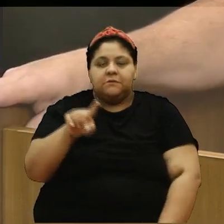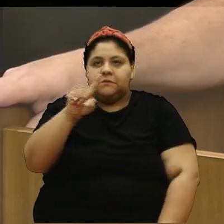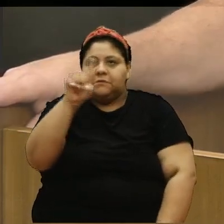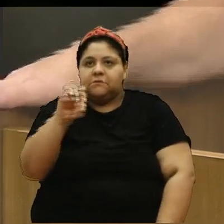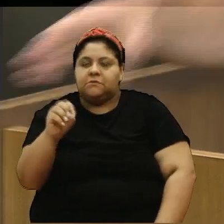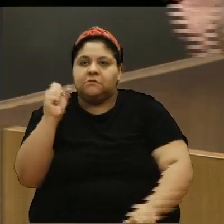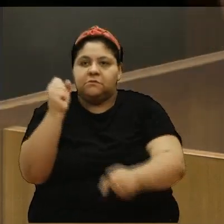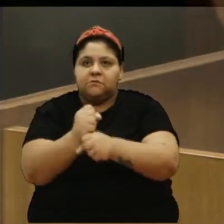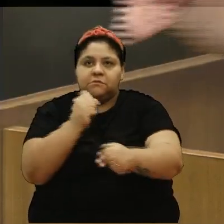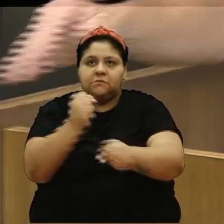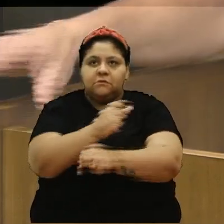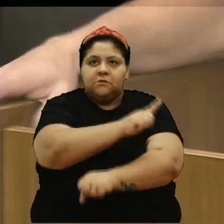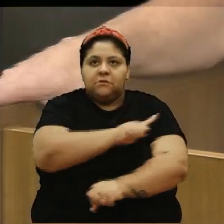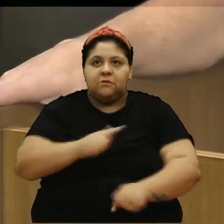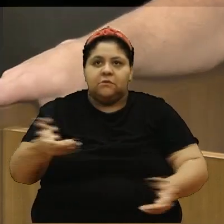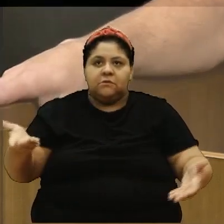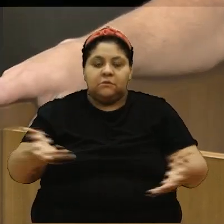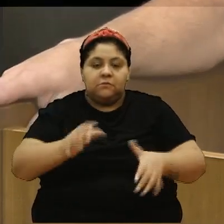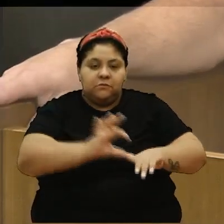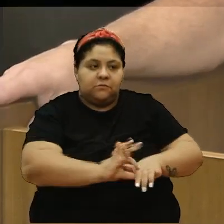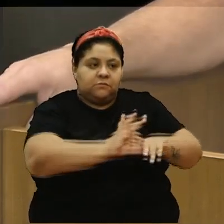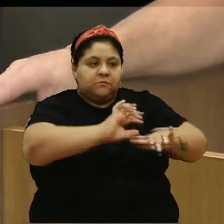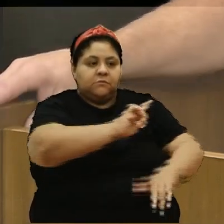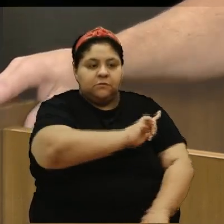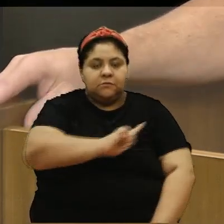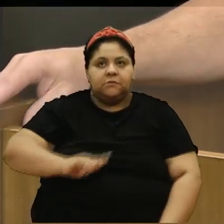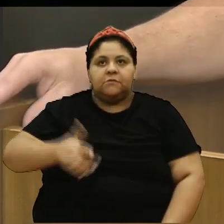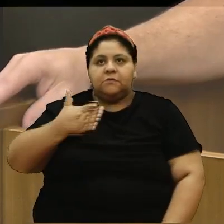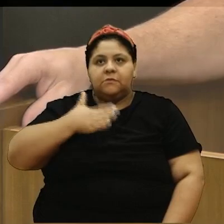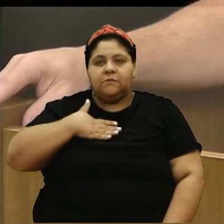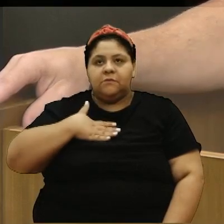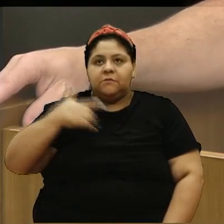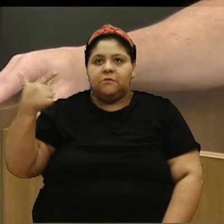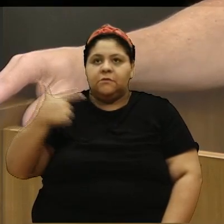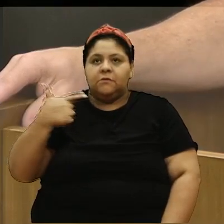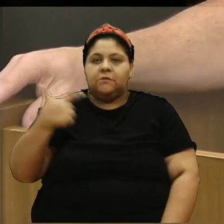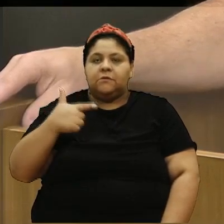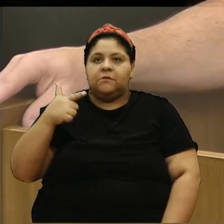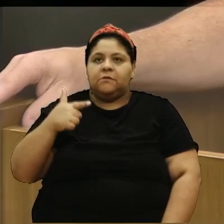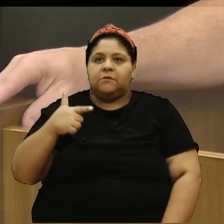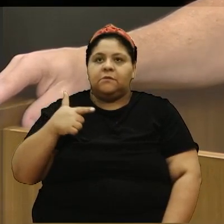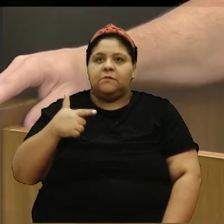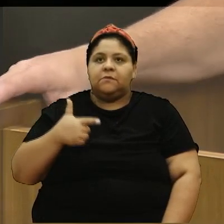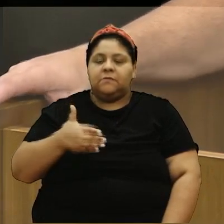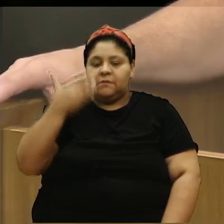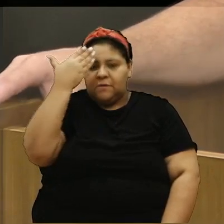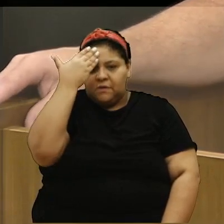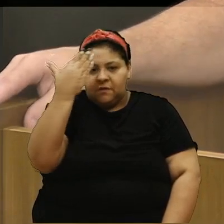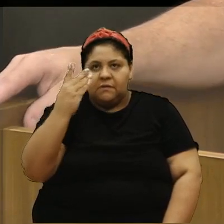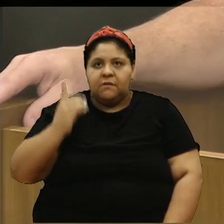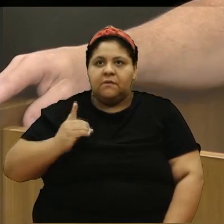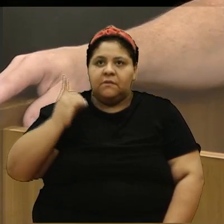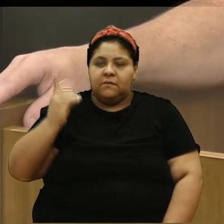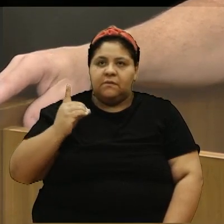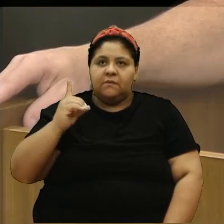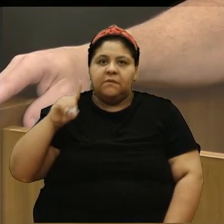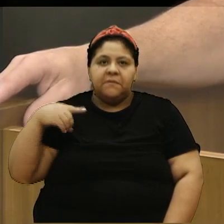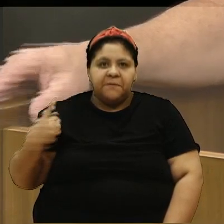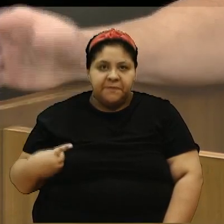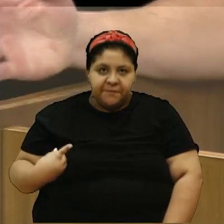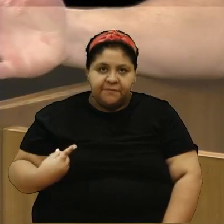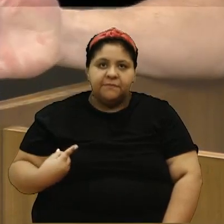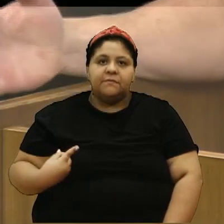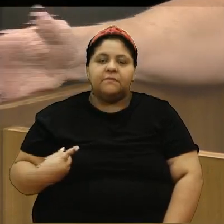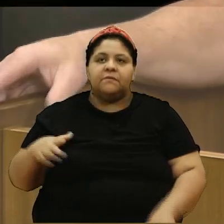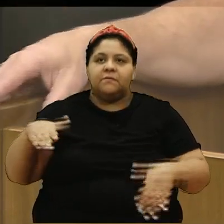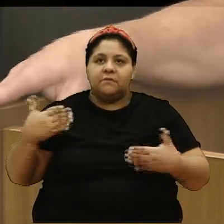governo, eu quero aqui em nome do líder de governo e do meu, como vice-líder do governo, agradecer a deputada Denise Pessoa, que